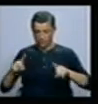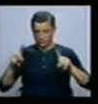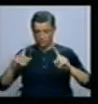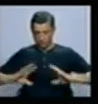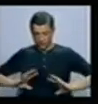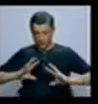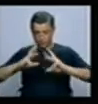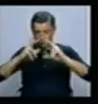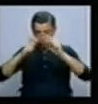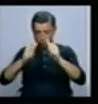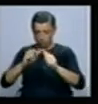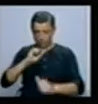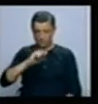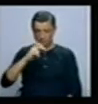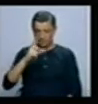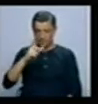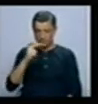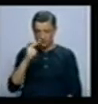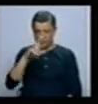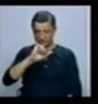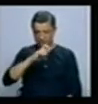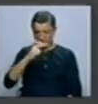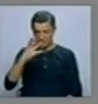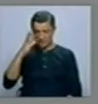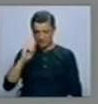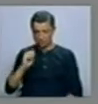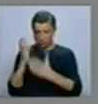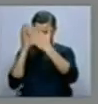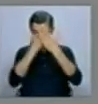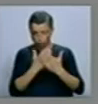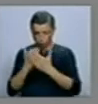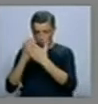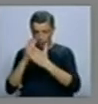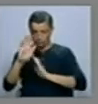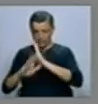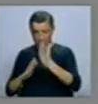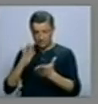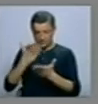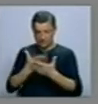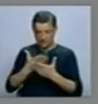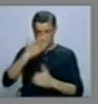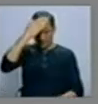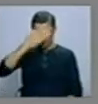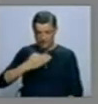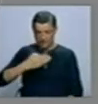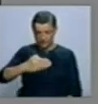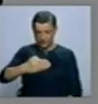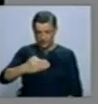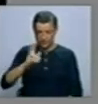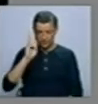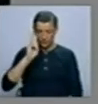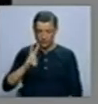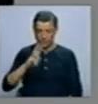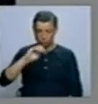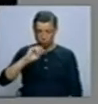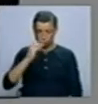evolução das galáxias. E o estudo que foi apresentado esta semana conta-nos um bocadinho mais sobre estas meninas que nós estamos a ver, que são super